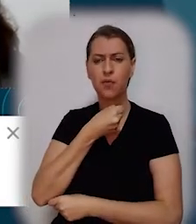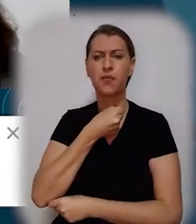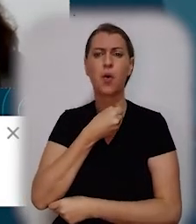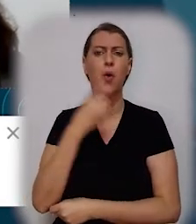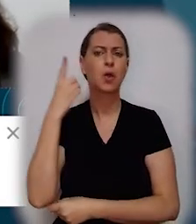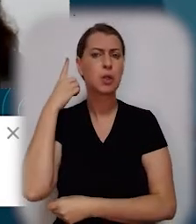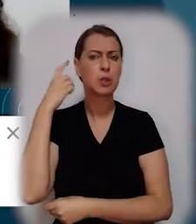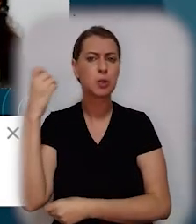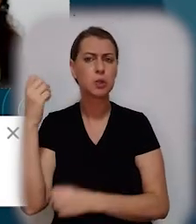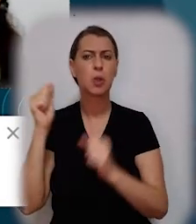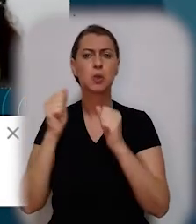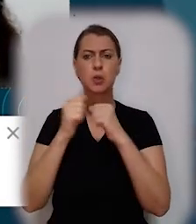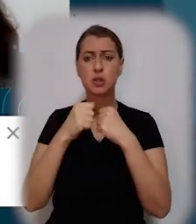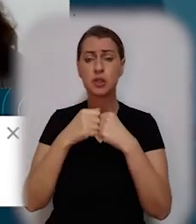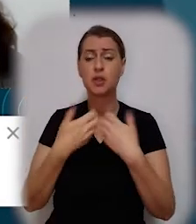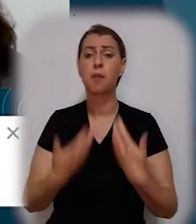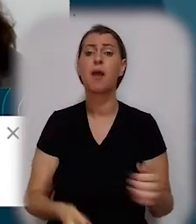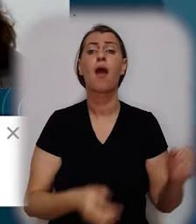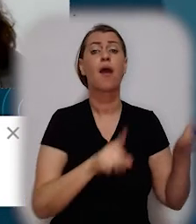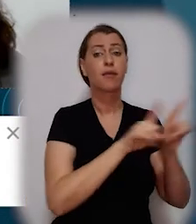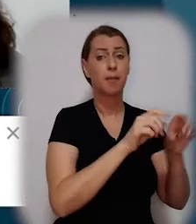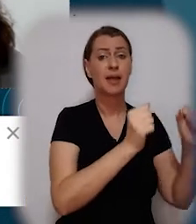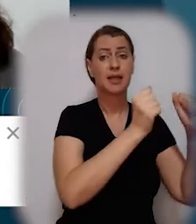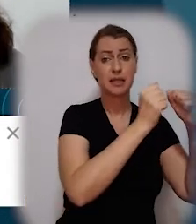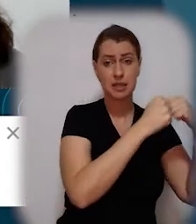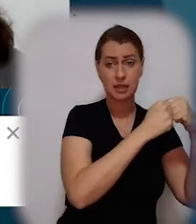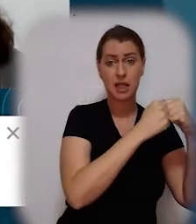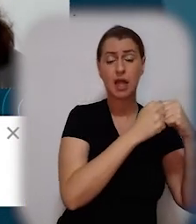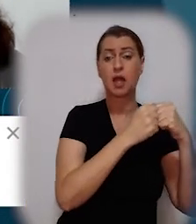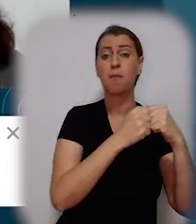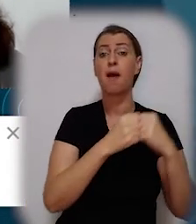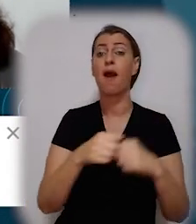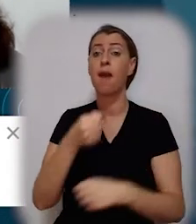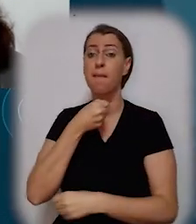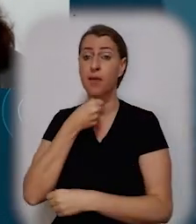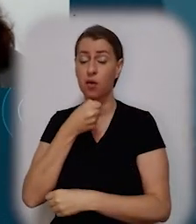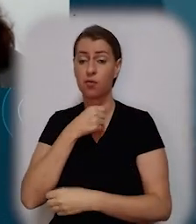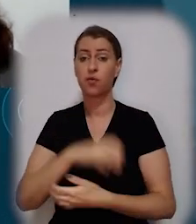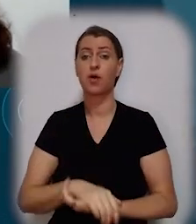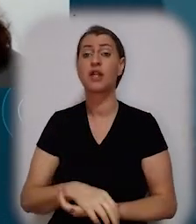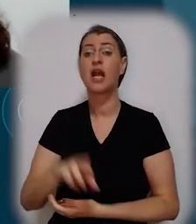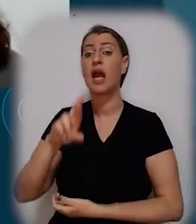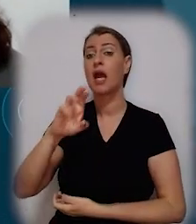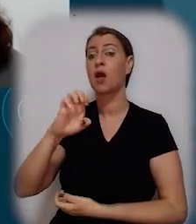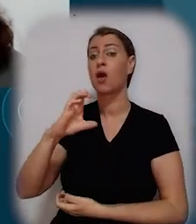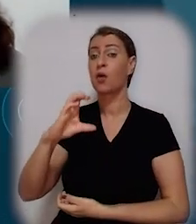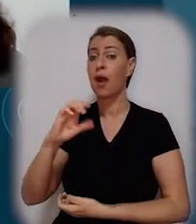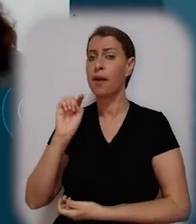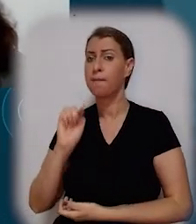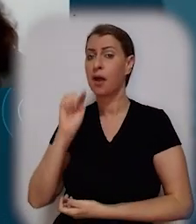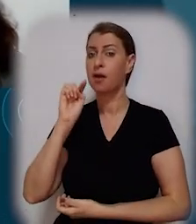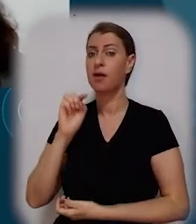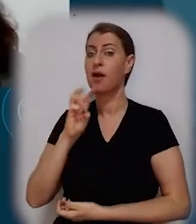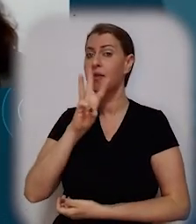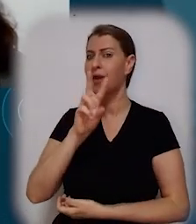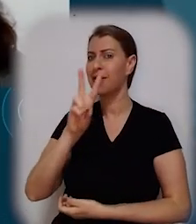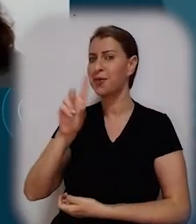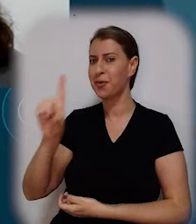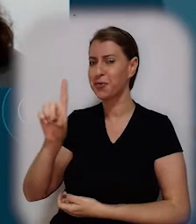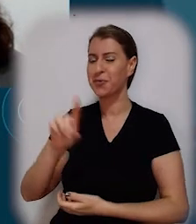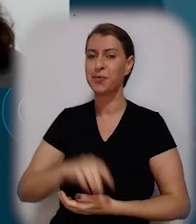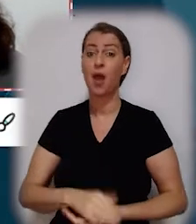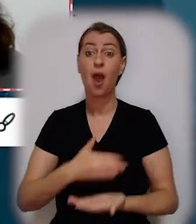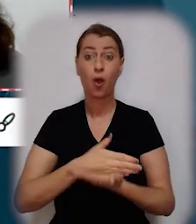do sistema ou sistema e microfone. A gente dá um REC, aí ele dá o 3, 2,